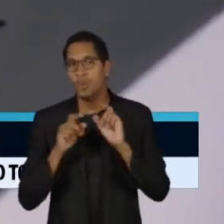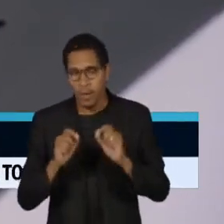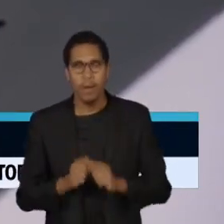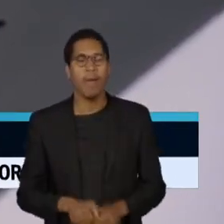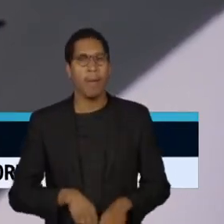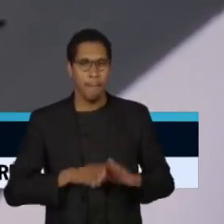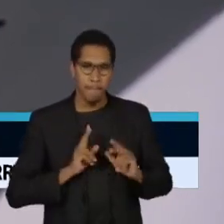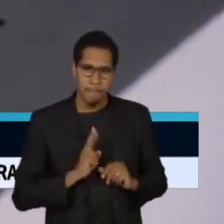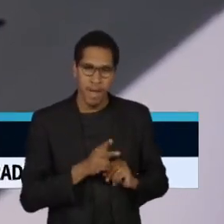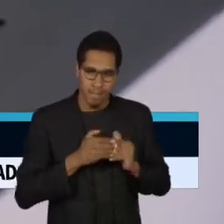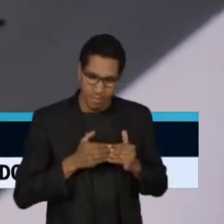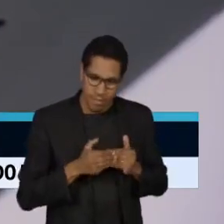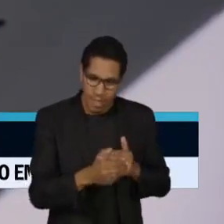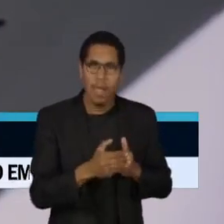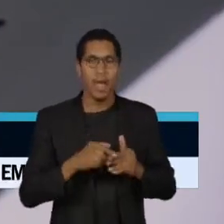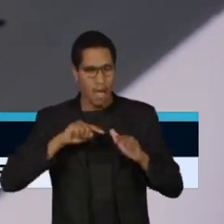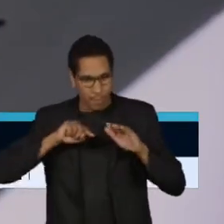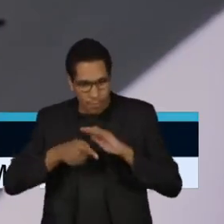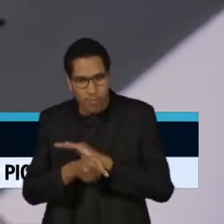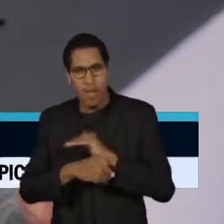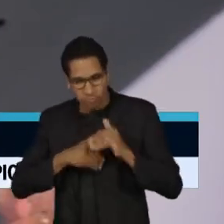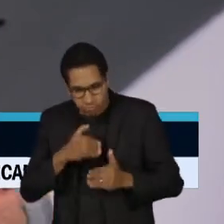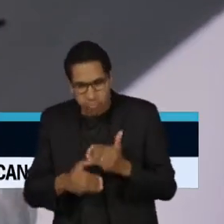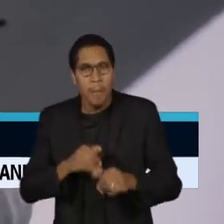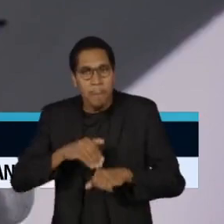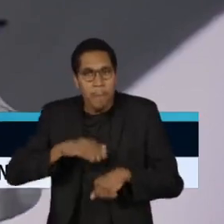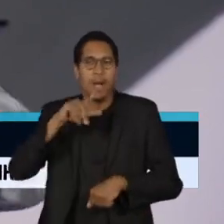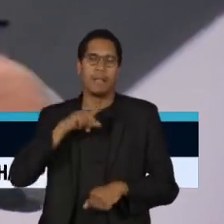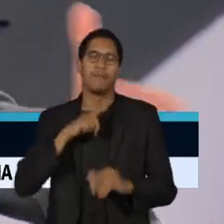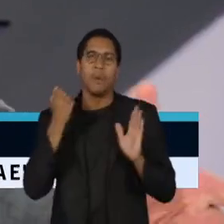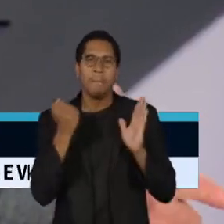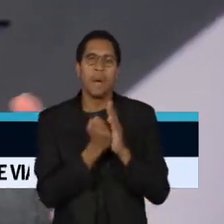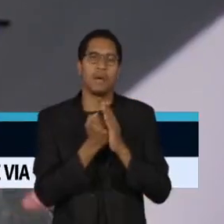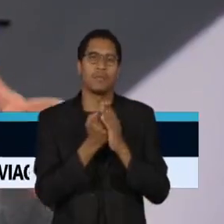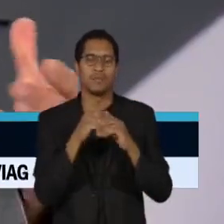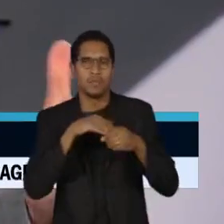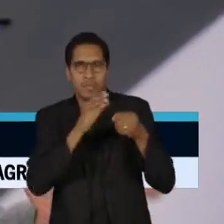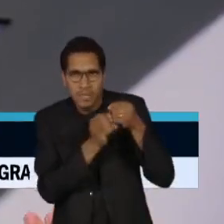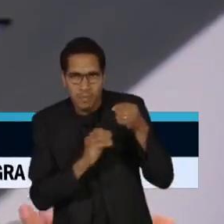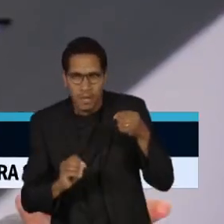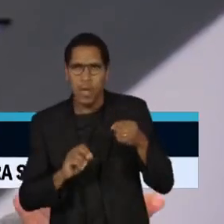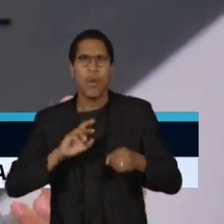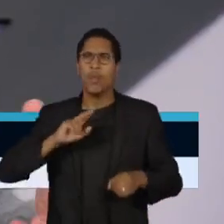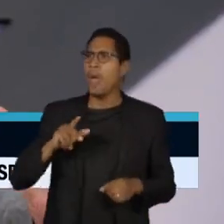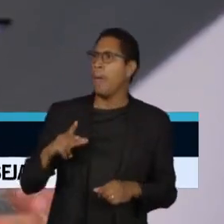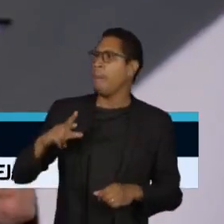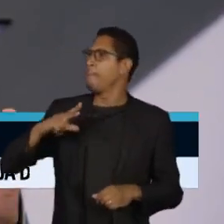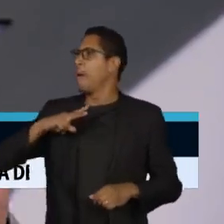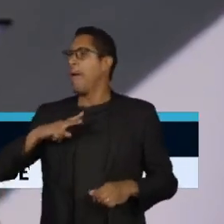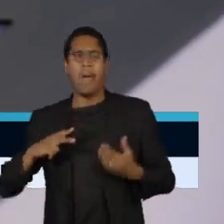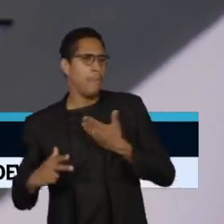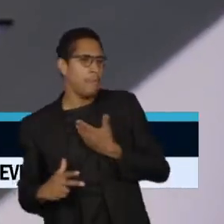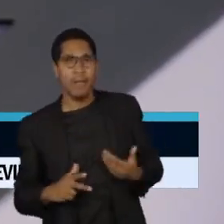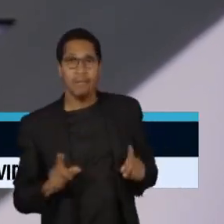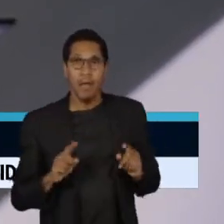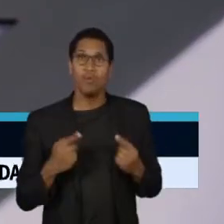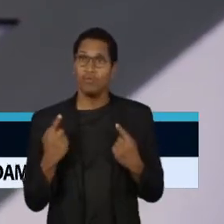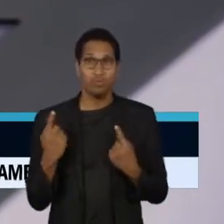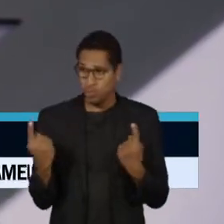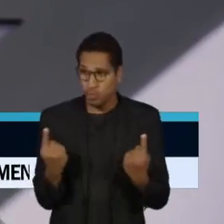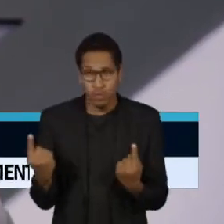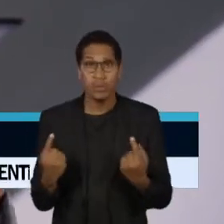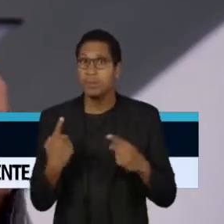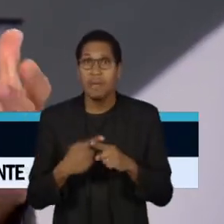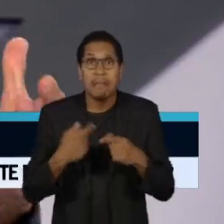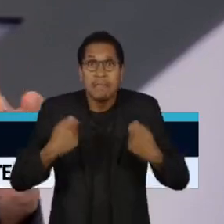e fortalecer o novo marco do saneamento, não que é público, que é privado, tem que ser os dois, porque as necessidades são tão